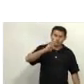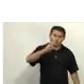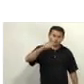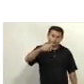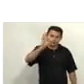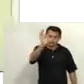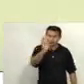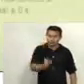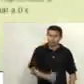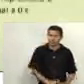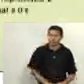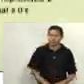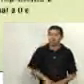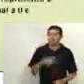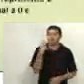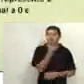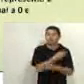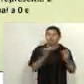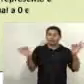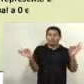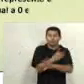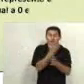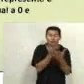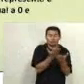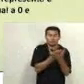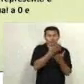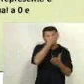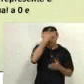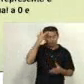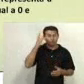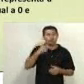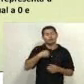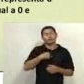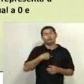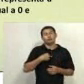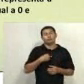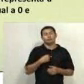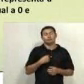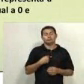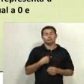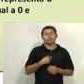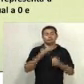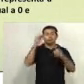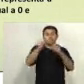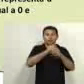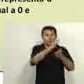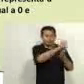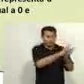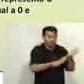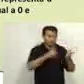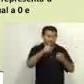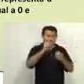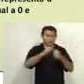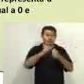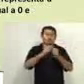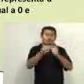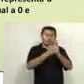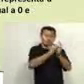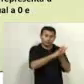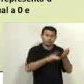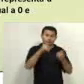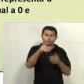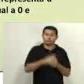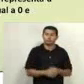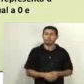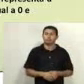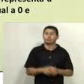29,57%. Para a gente finalizarmos essa aula, então, pessoal, eu coloco um exercício aqui para vocês, proponho um exercício aqui para